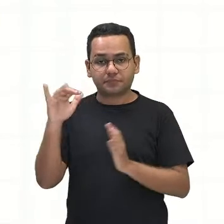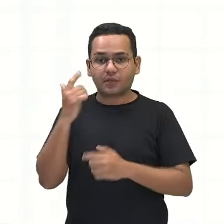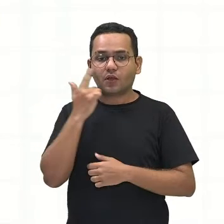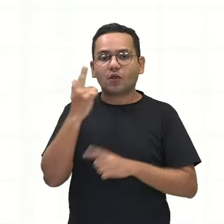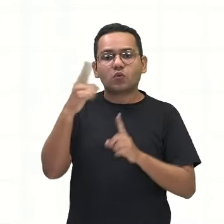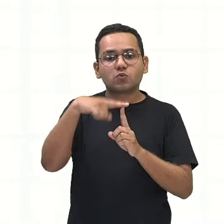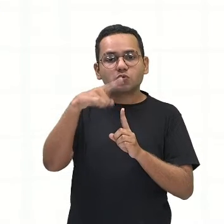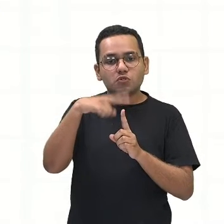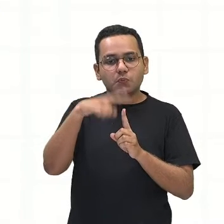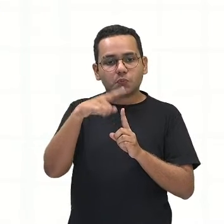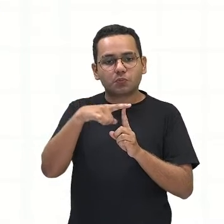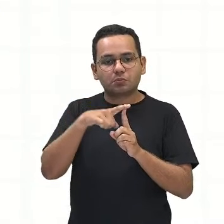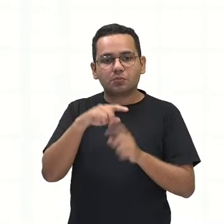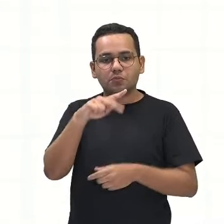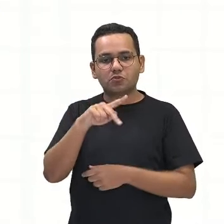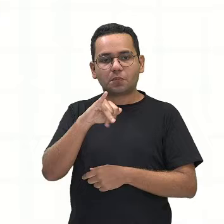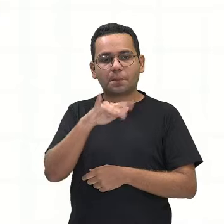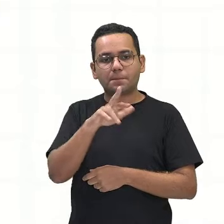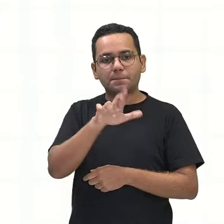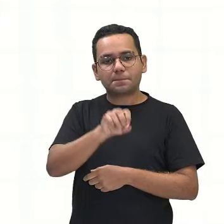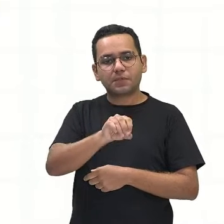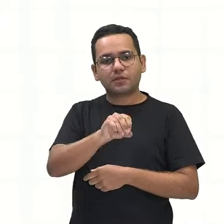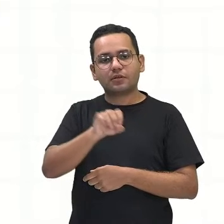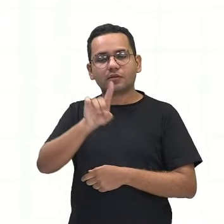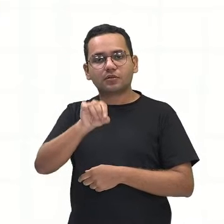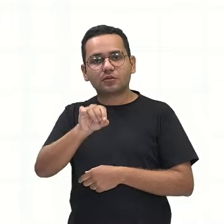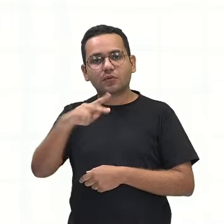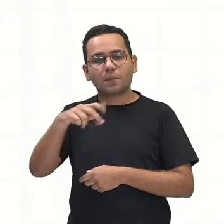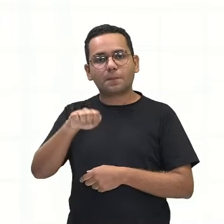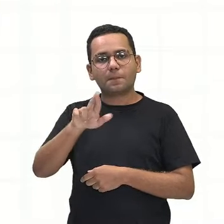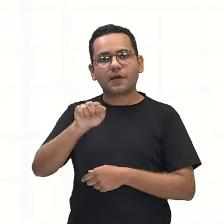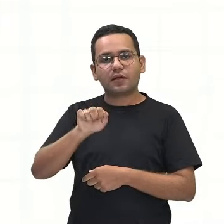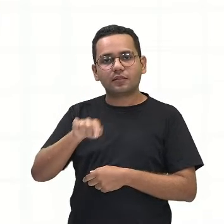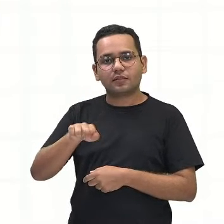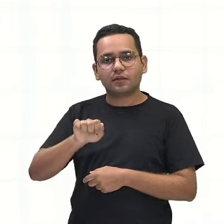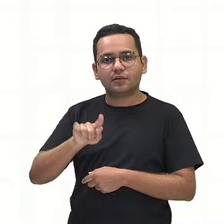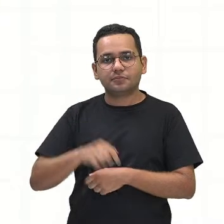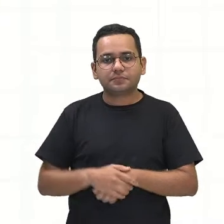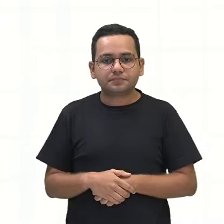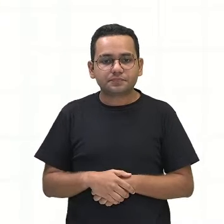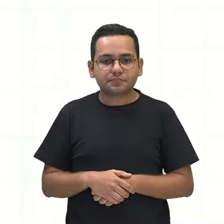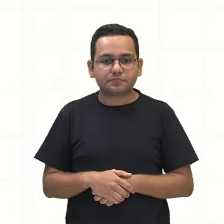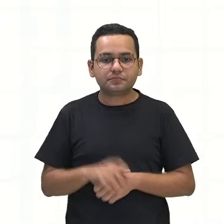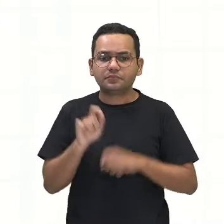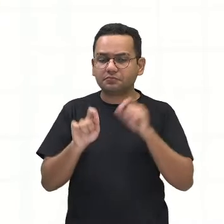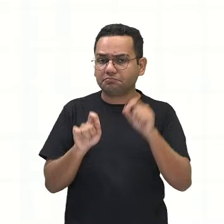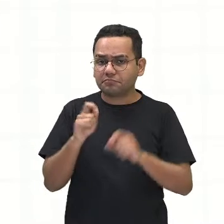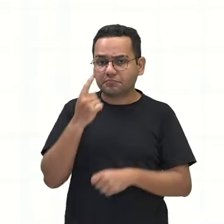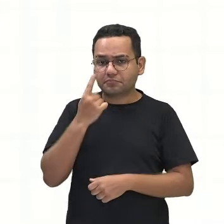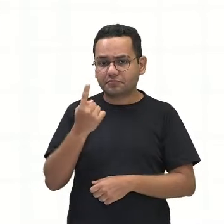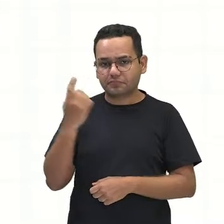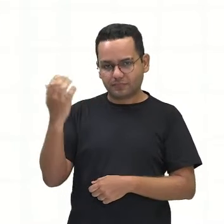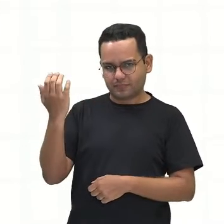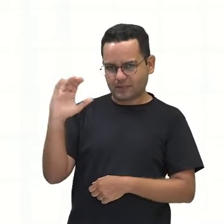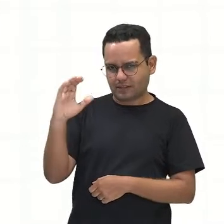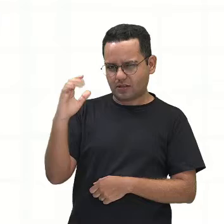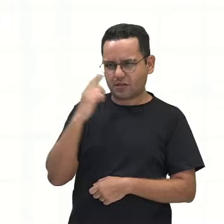no Brasil, que são os pinheiro do Paraná. O pinheiro do Paraná, ele tem como nome